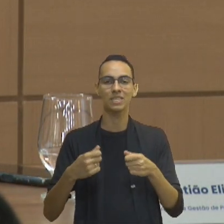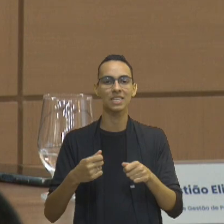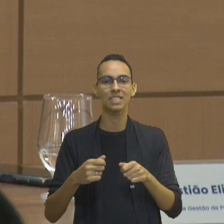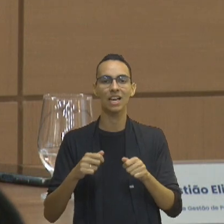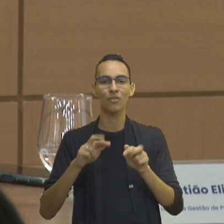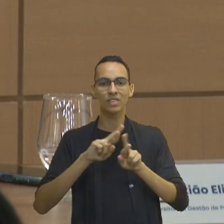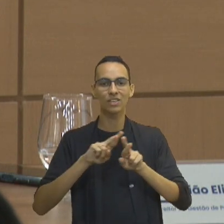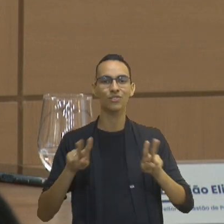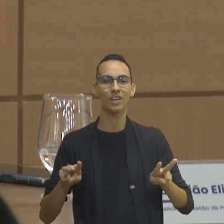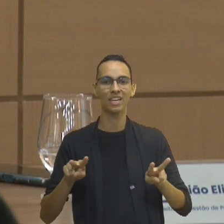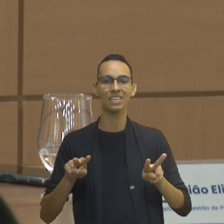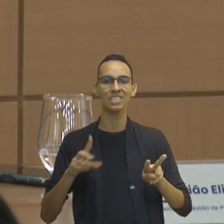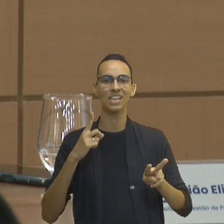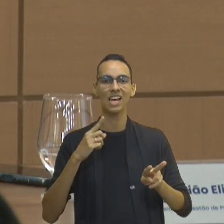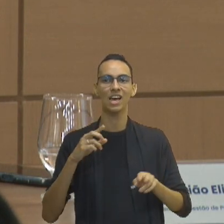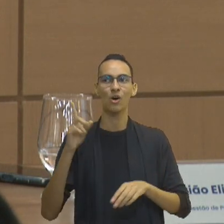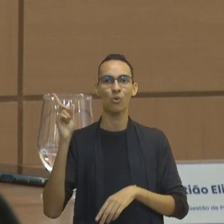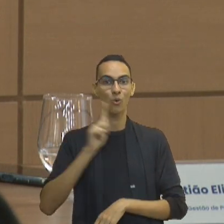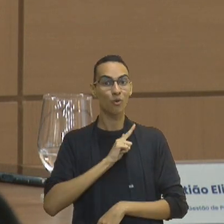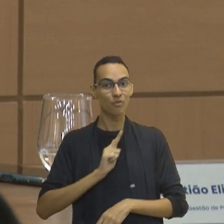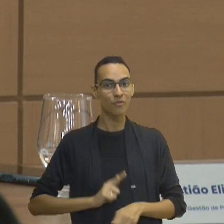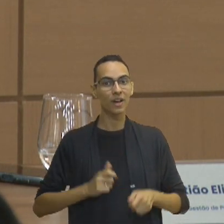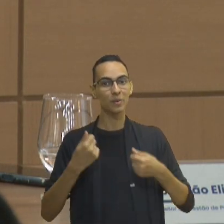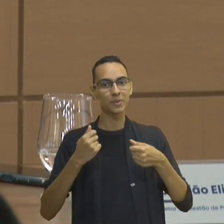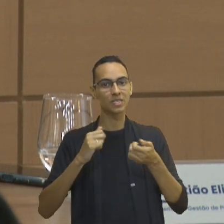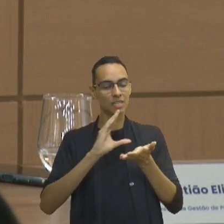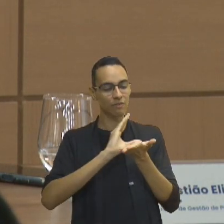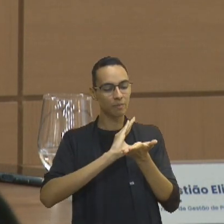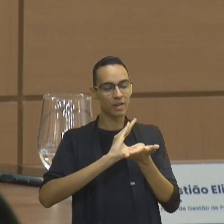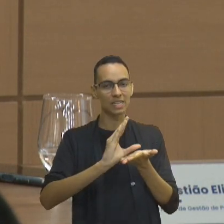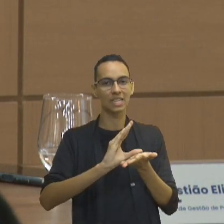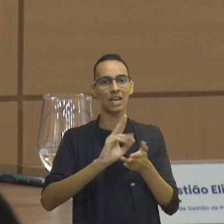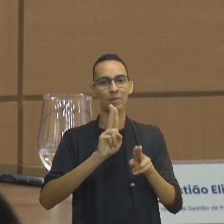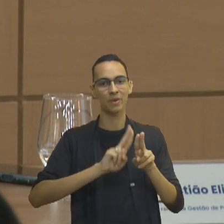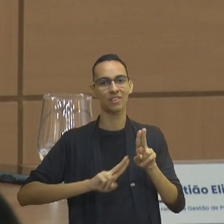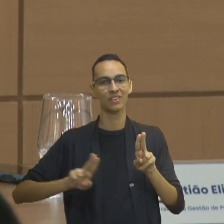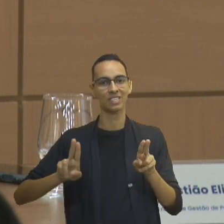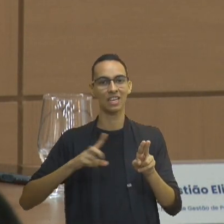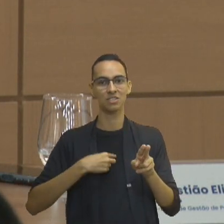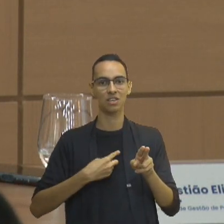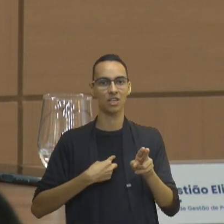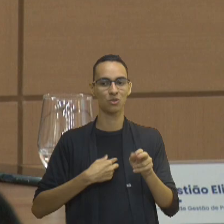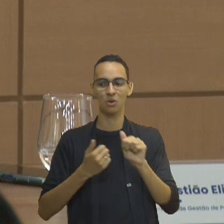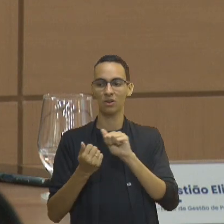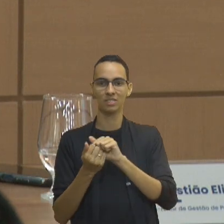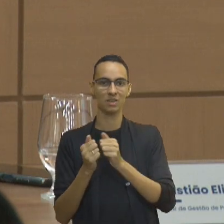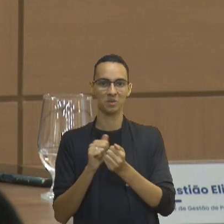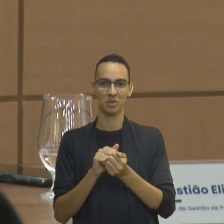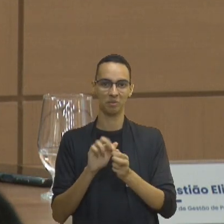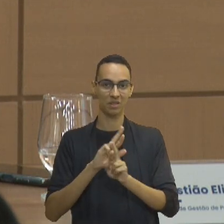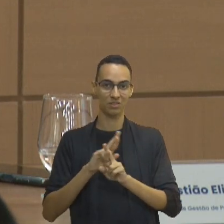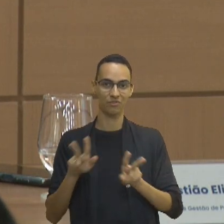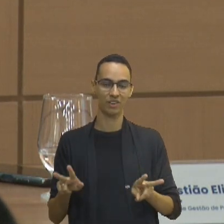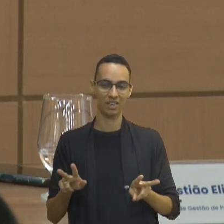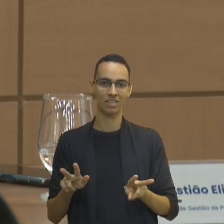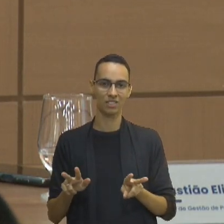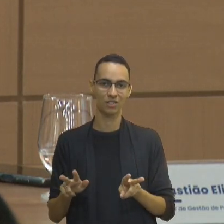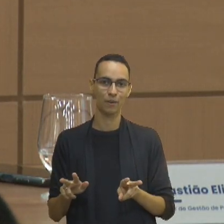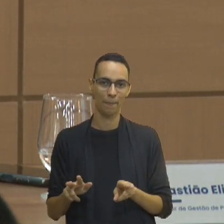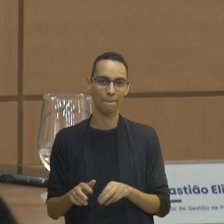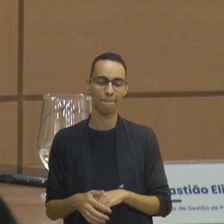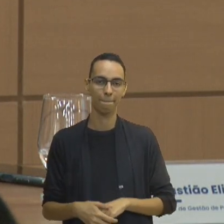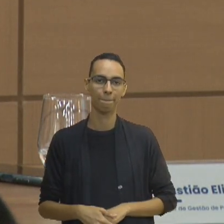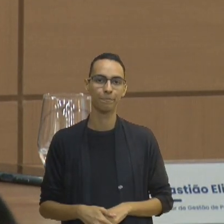responsabilidade fiscal, nada disso. Nós sabemos muito bem o que significa ser gestor público e o que a legislação nos determina. Mas o